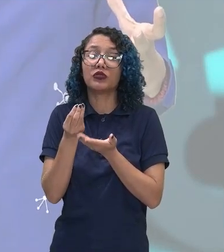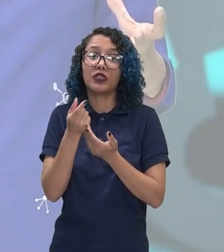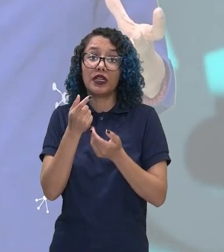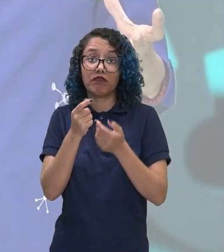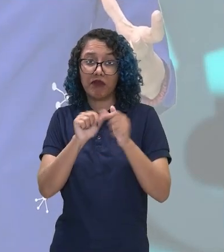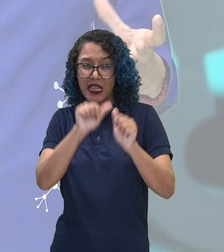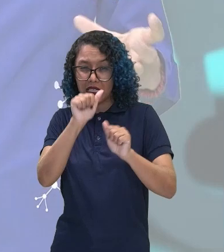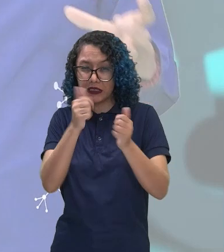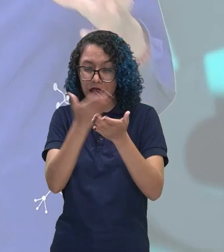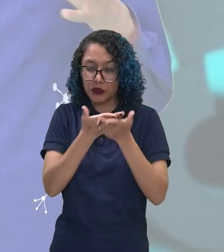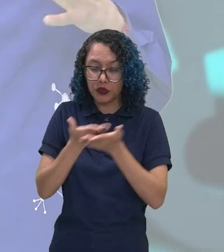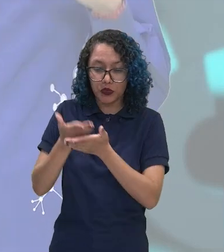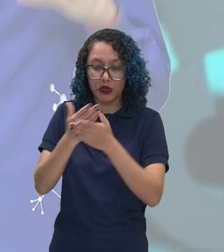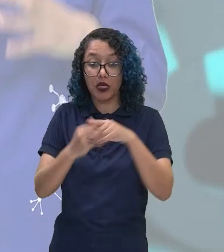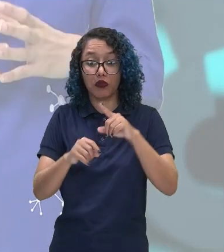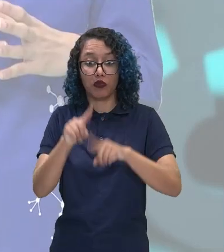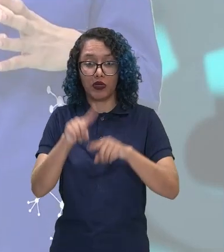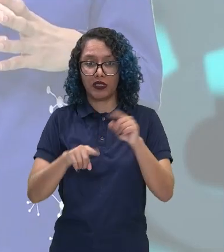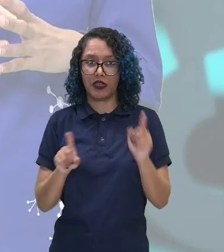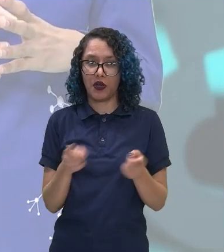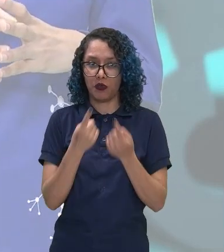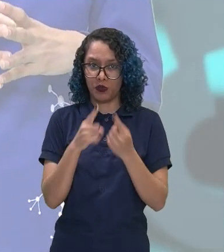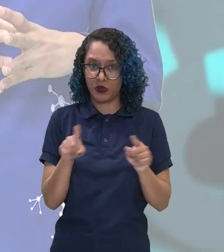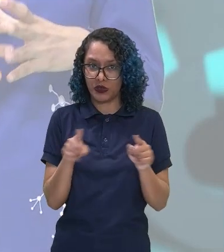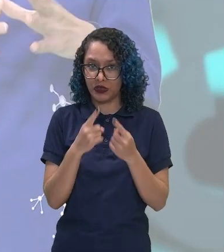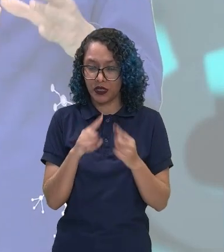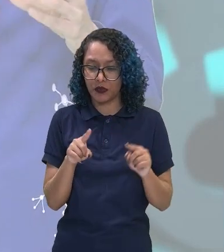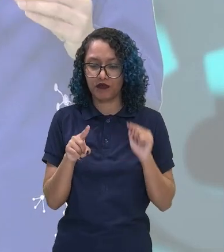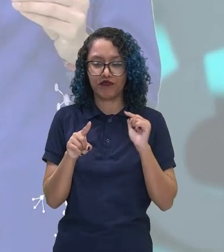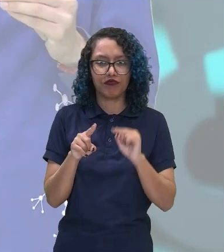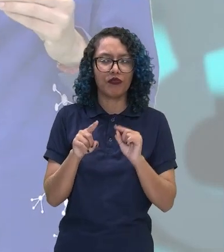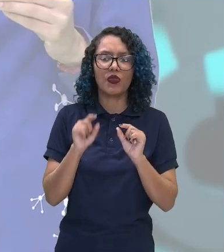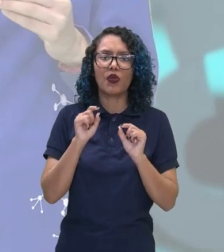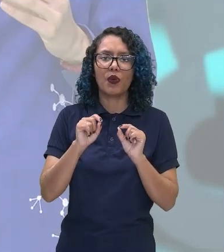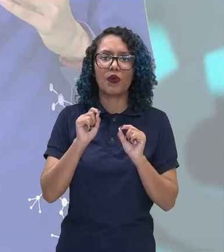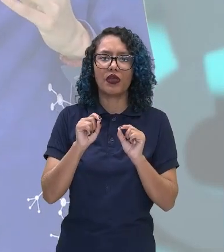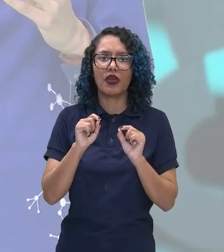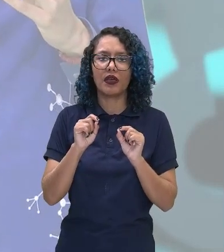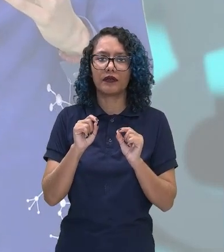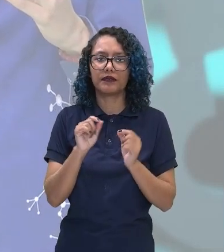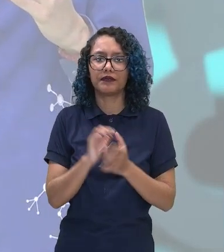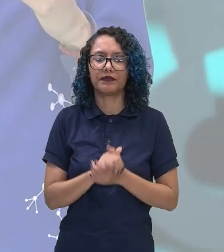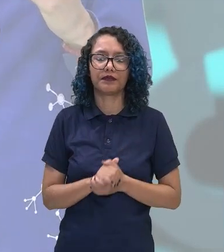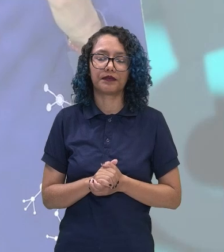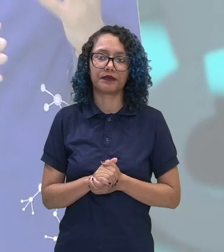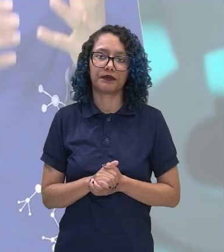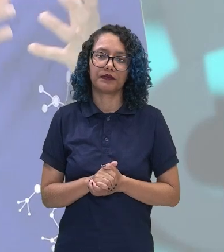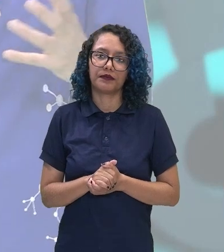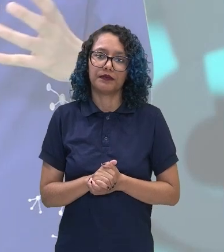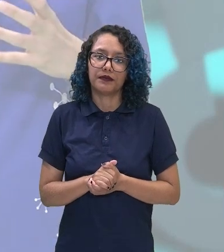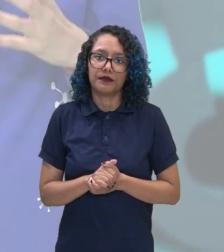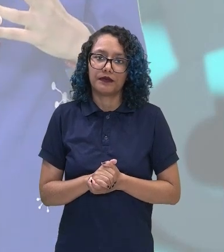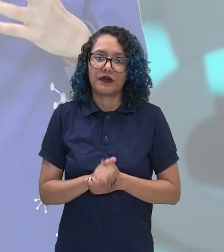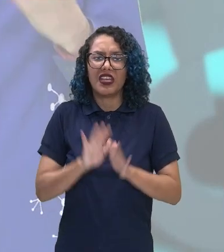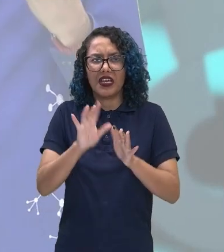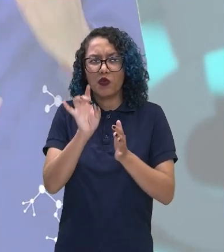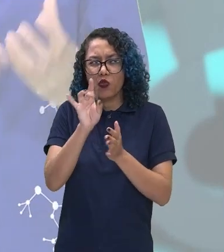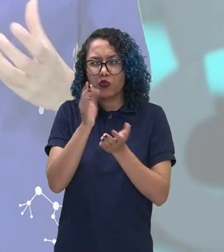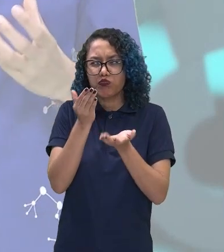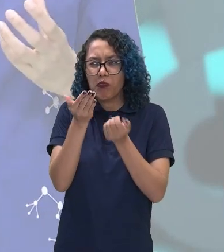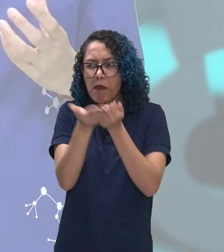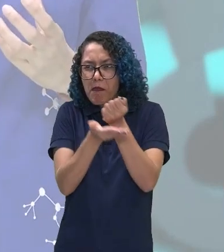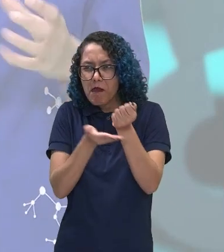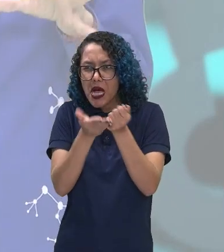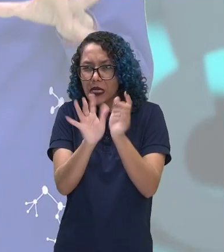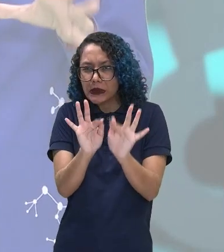instrumento musical. E quando a gente fala desse instrumento, a gente vai ver ele ainda como um protótipo, algo que